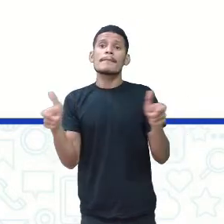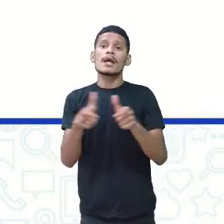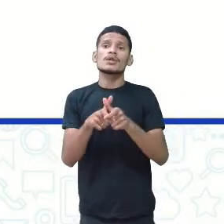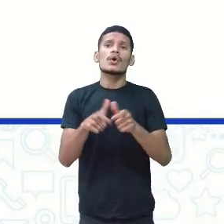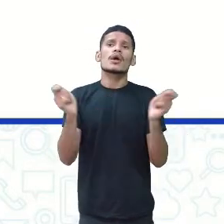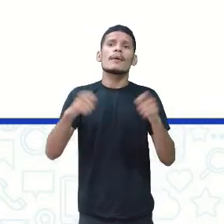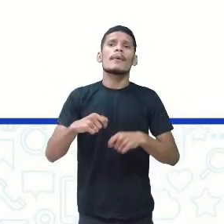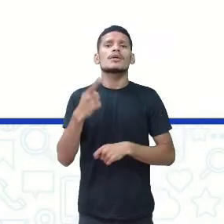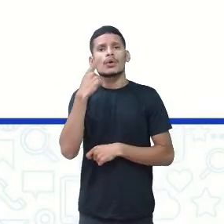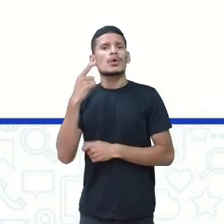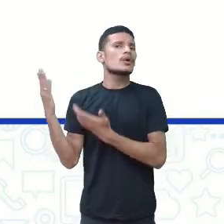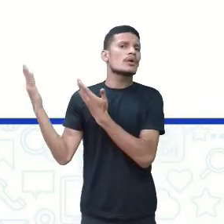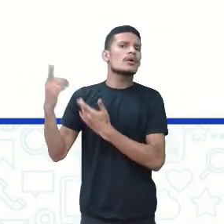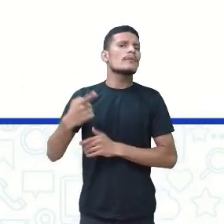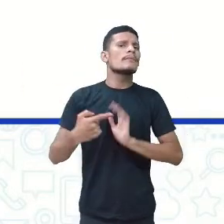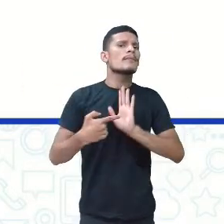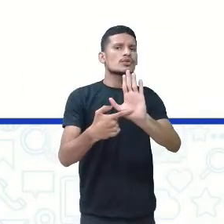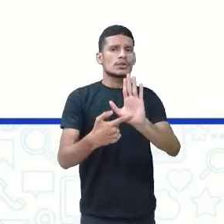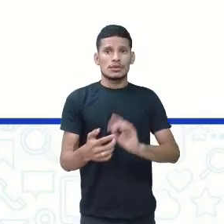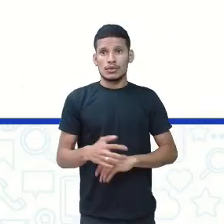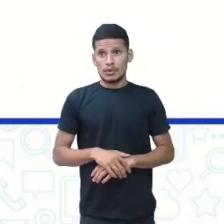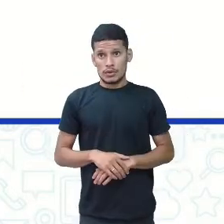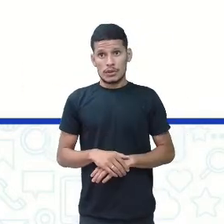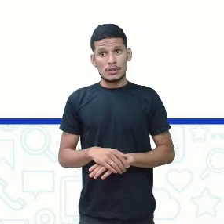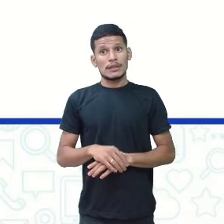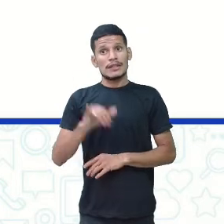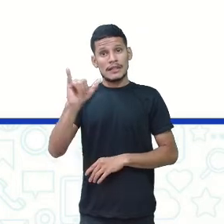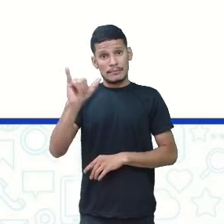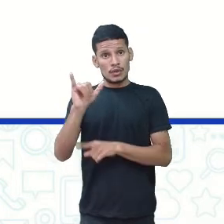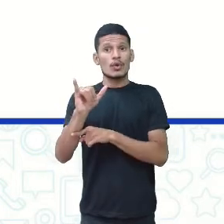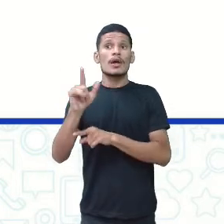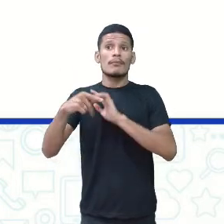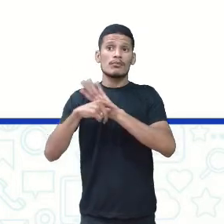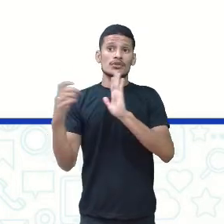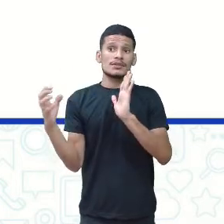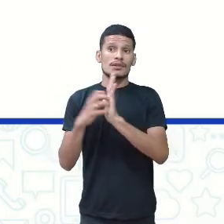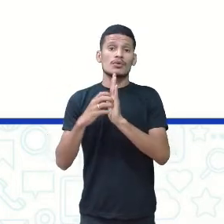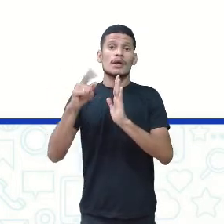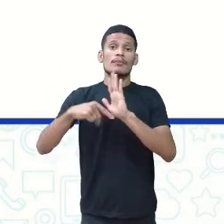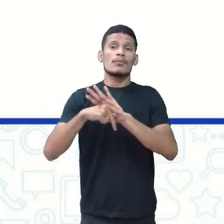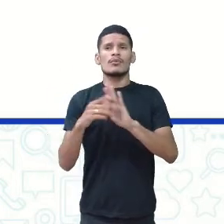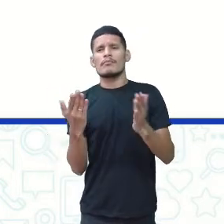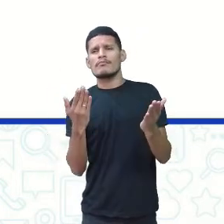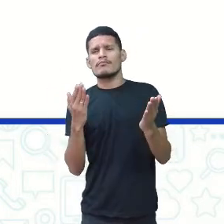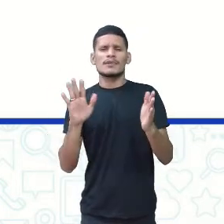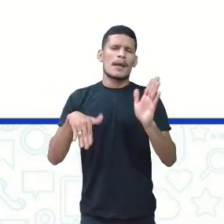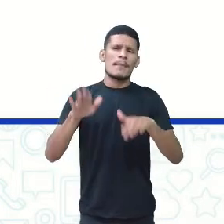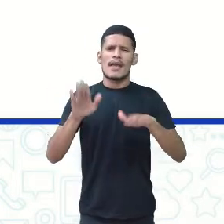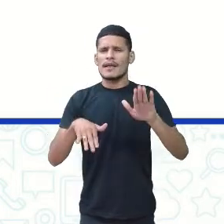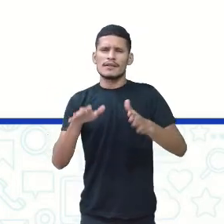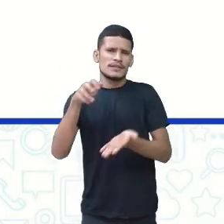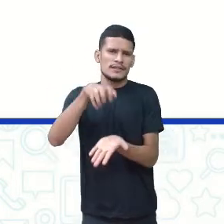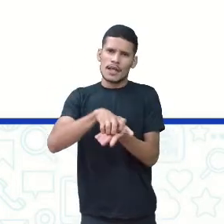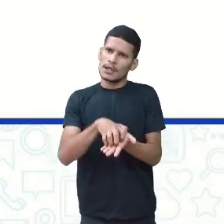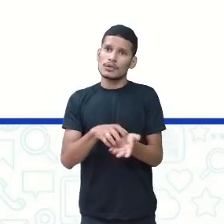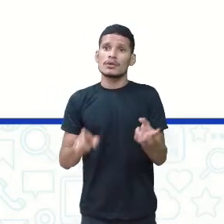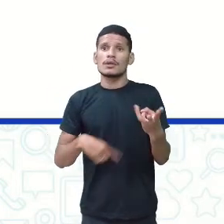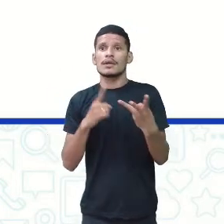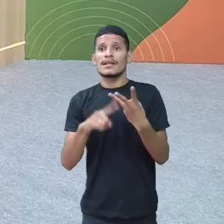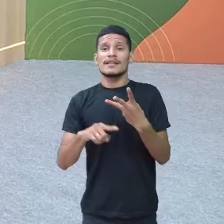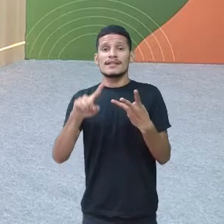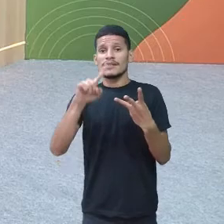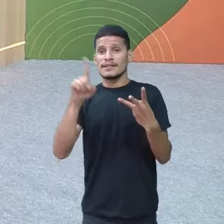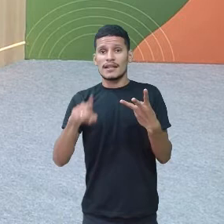triângulo que está aparecendo aí para vocês. O ângulo Y, ele está aqui no meio, ó, então é um valor ali mediano, né, um intermediário. E o